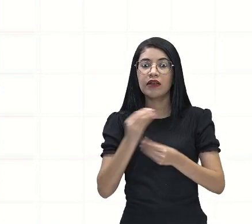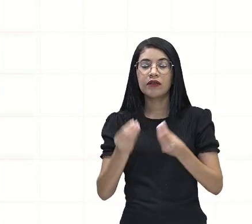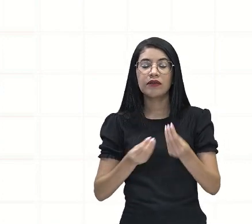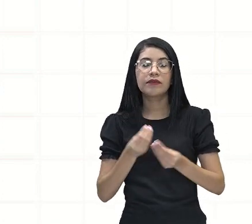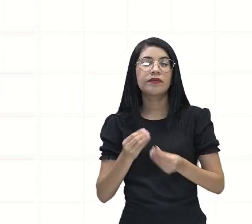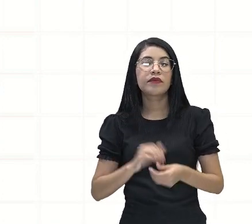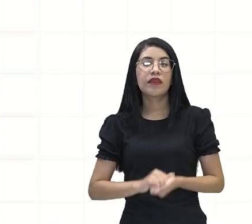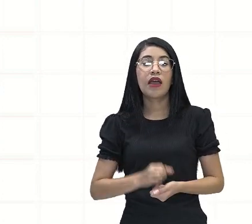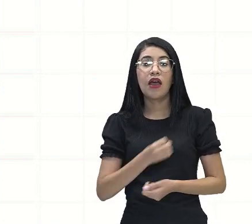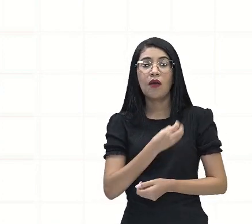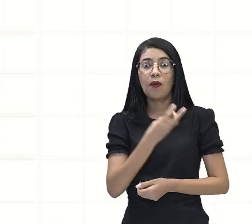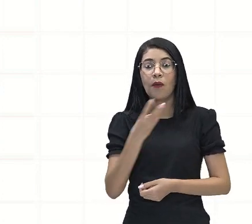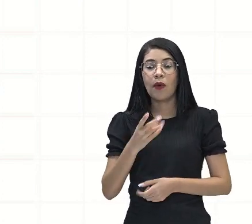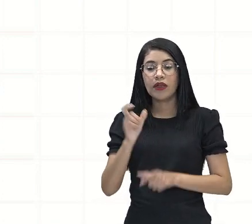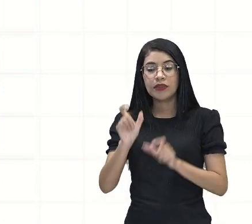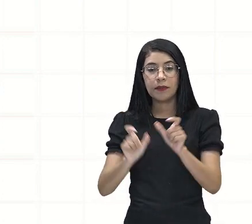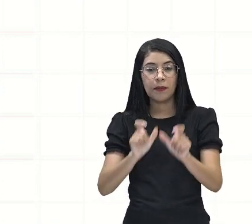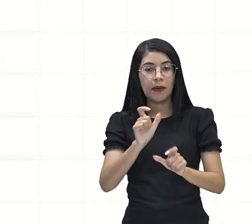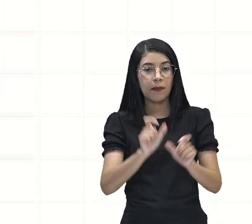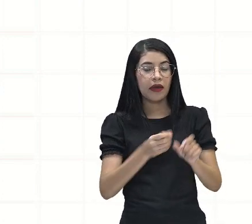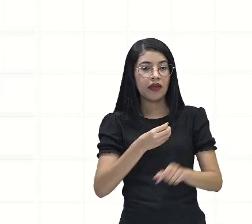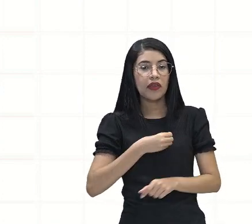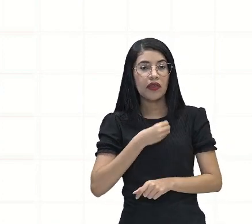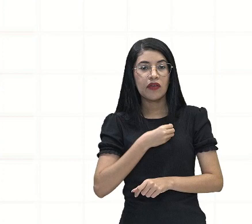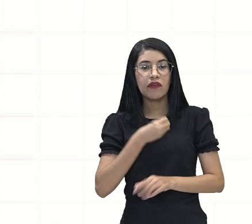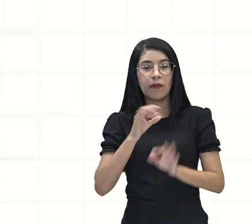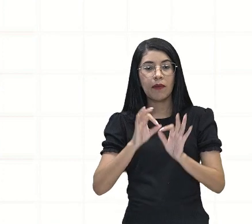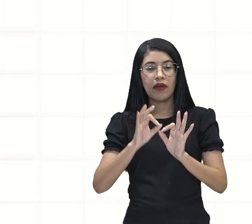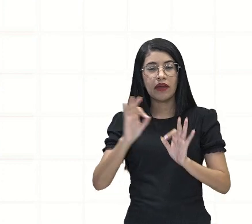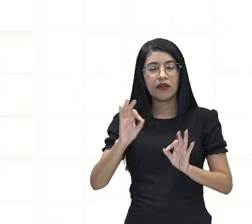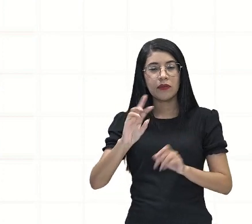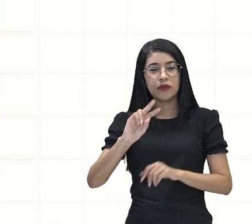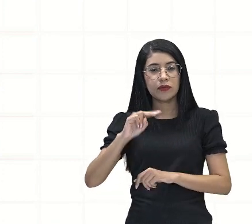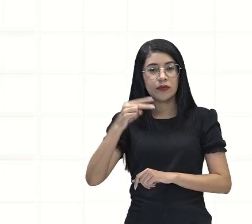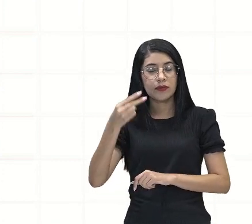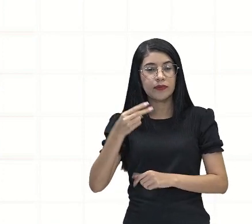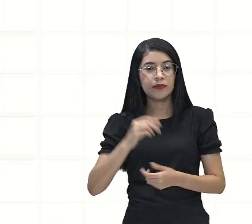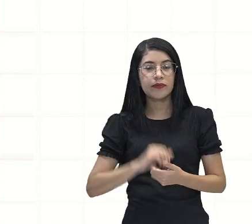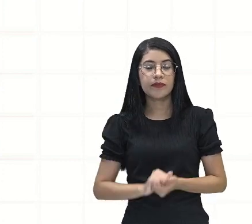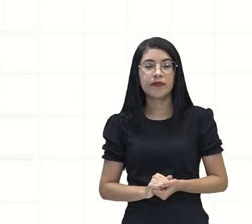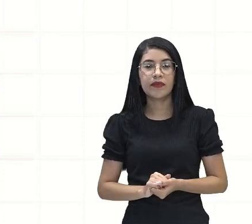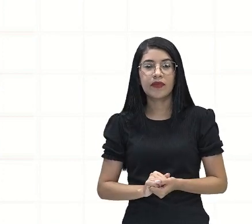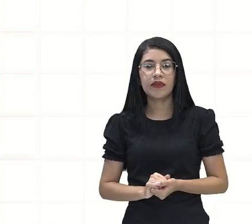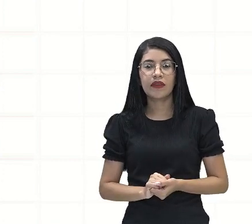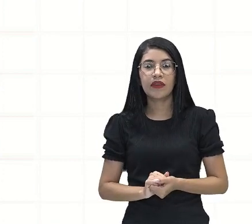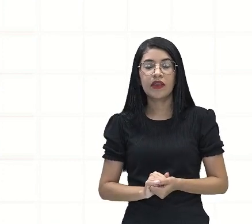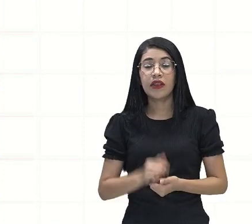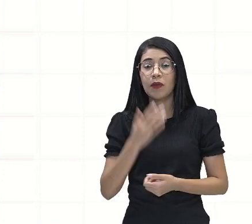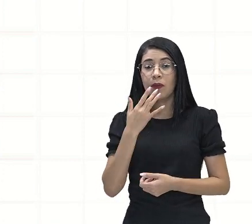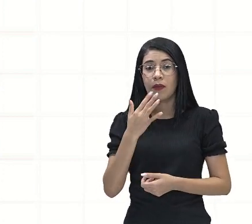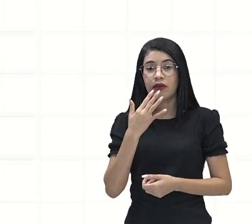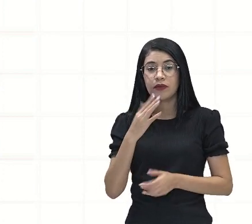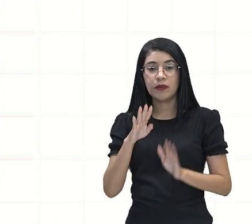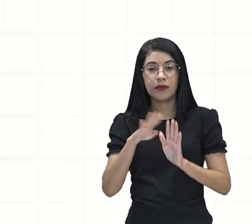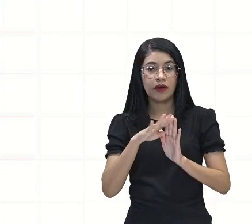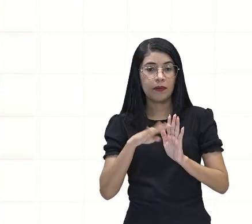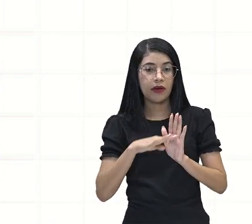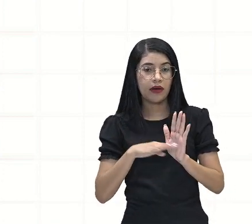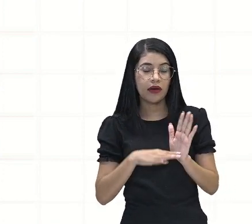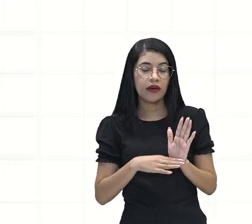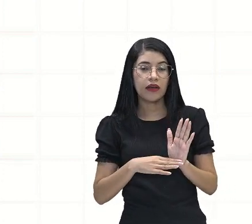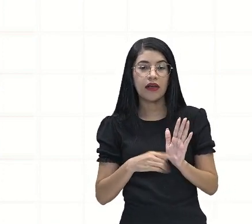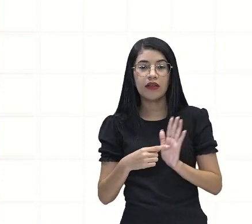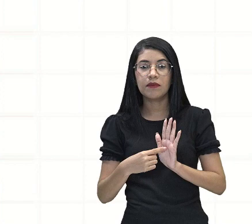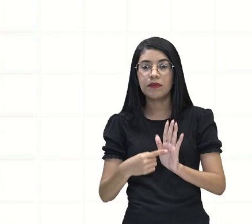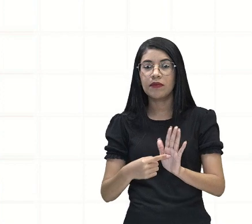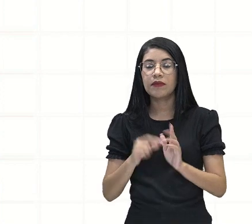número de habitantes por quilômetros quadrados no território brasileiro Então as cores aqui na legenda do mapa né